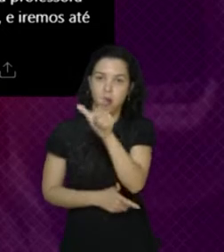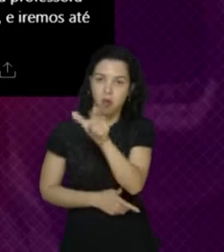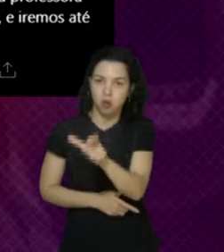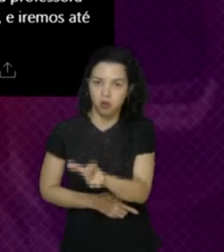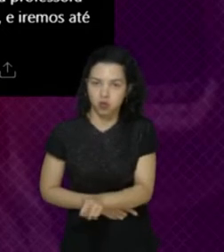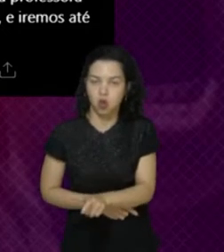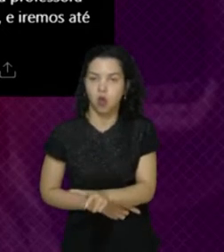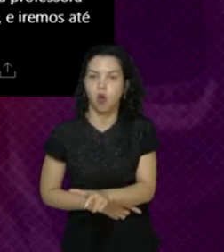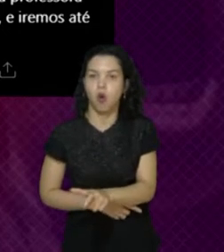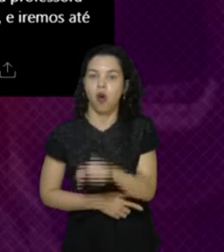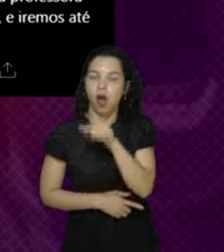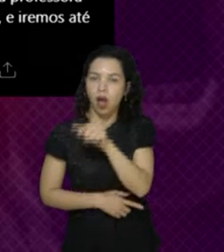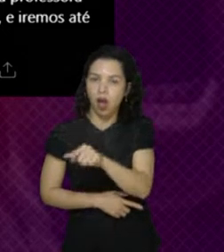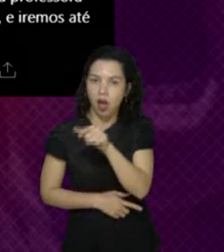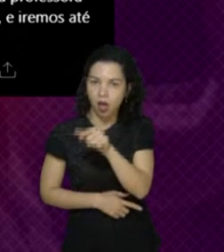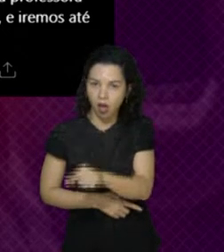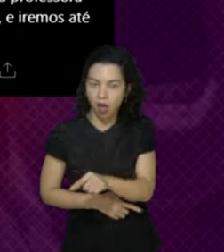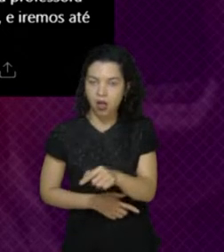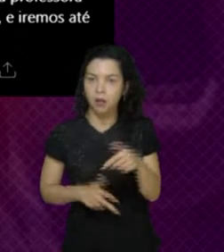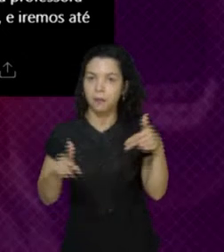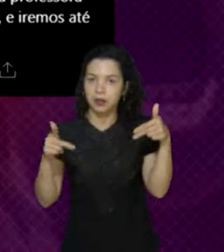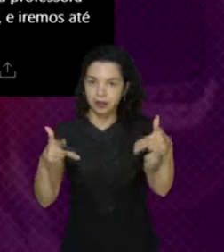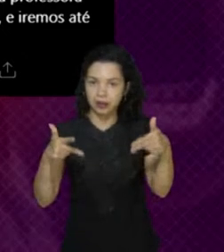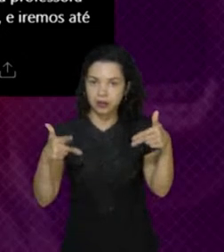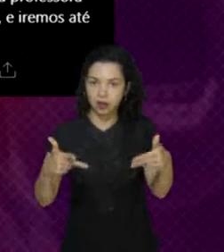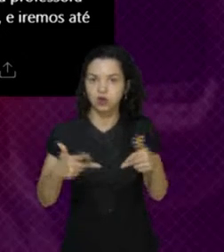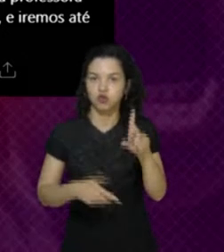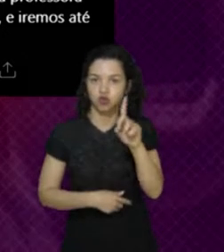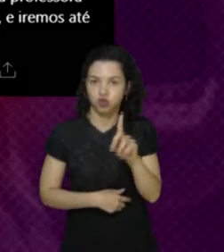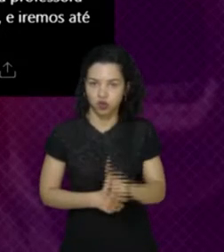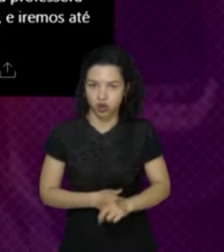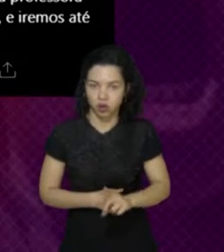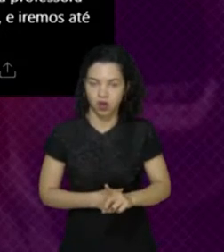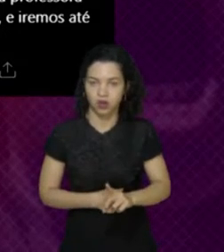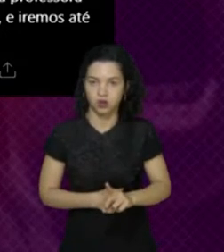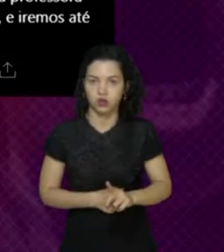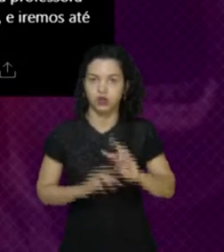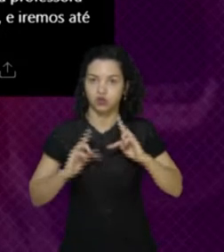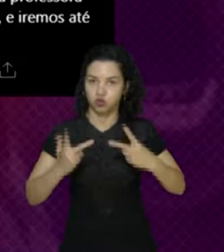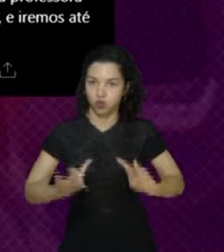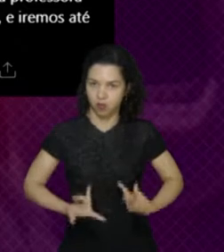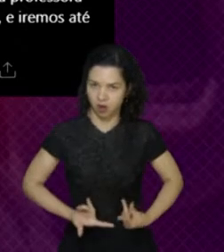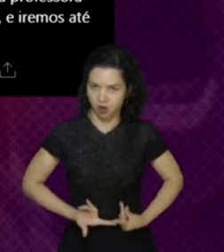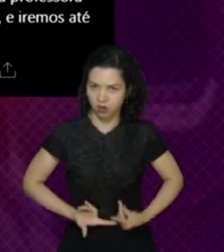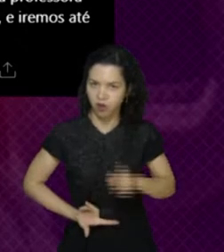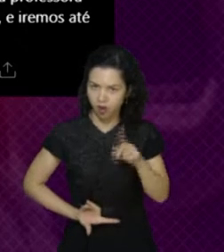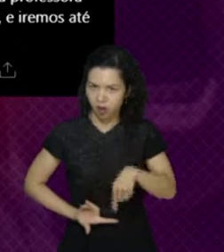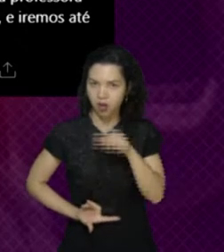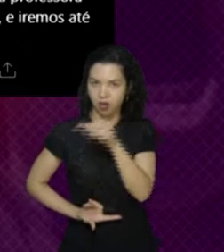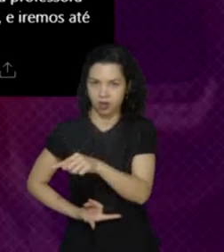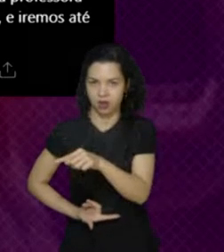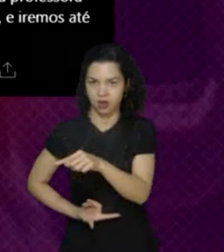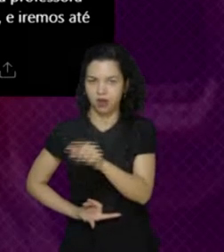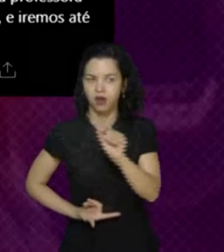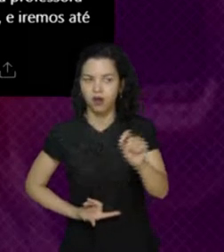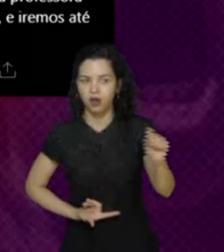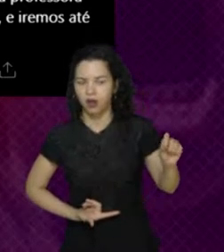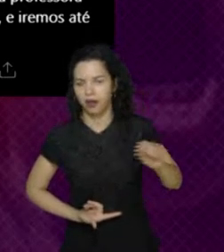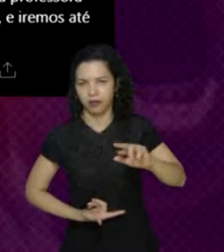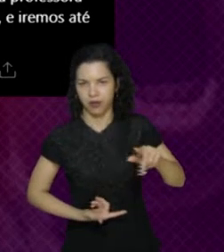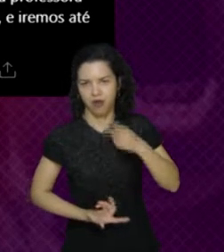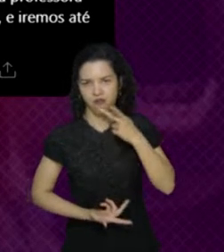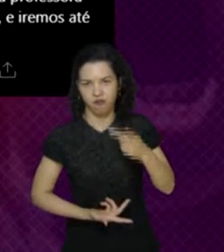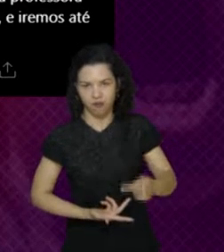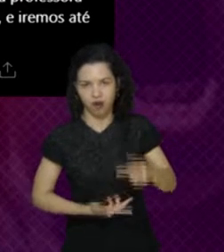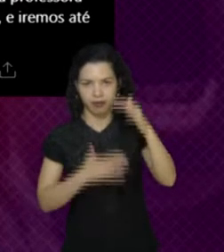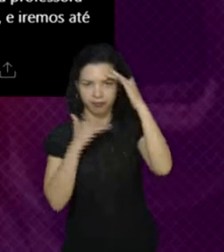dos direitos humanos. Se essa pessoa antropóloga é uma grande militante dos direitos humanos, imagina quem não é, né? Uma pessoa que chama os outros de brega só porque